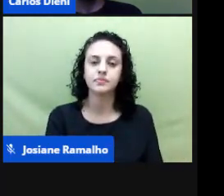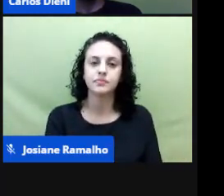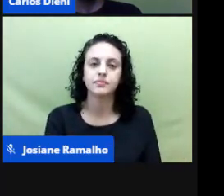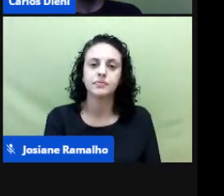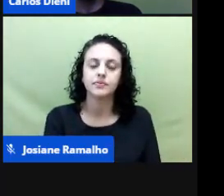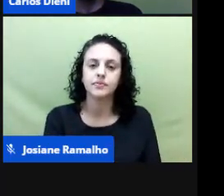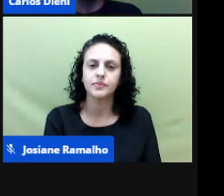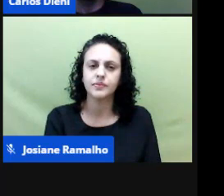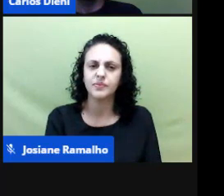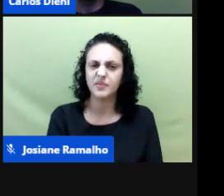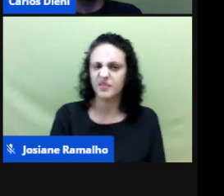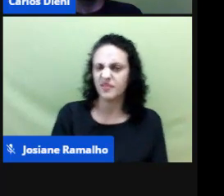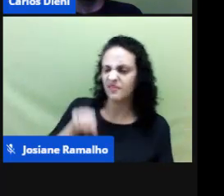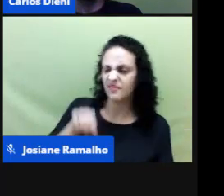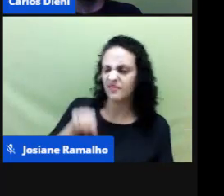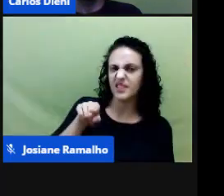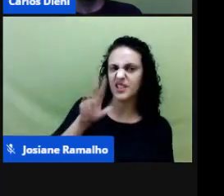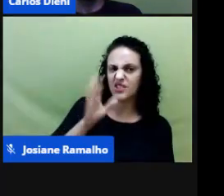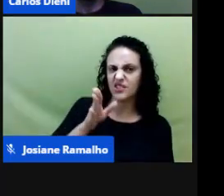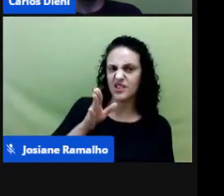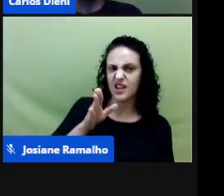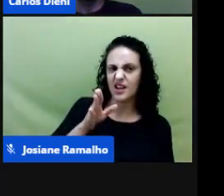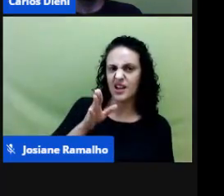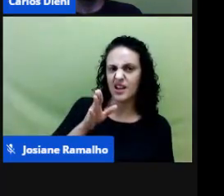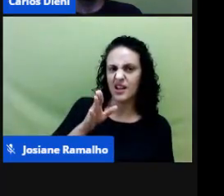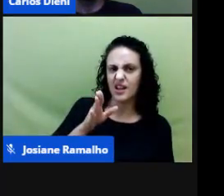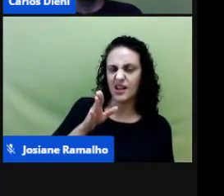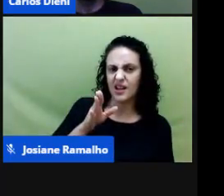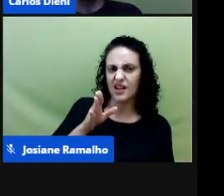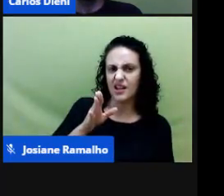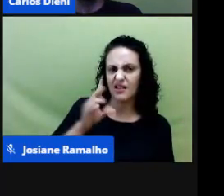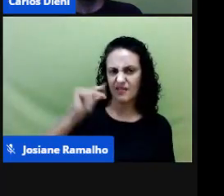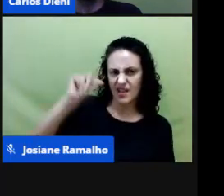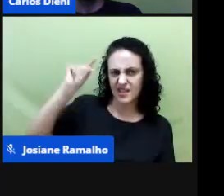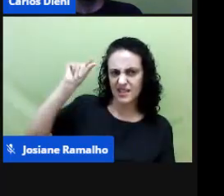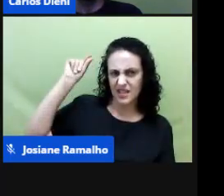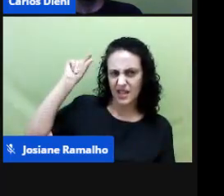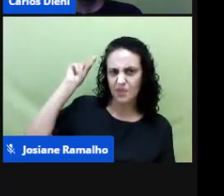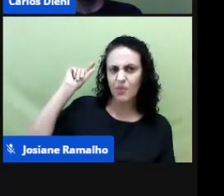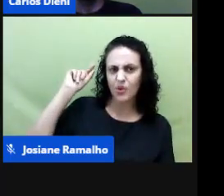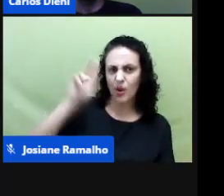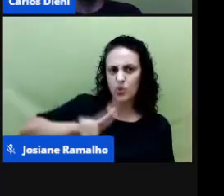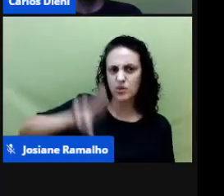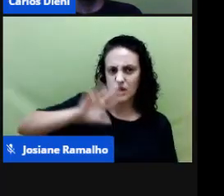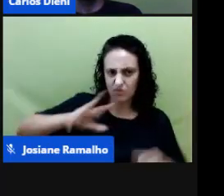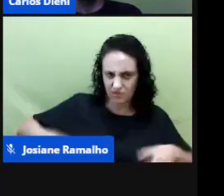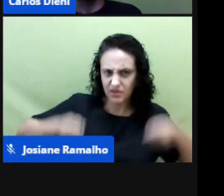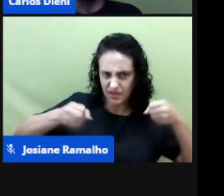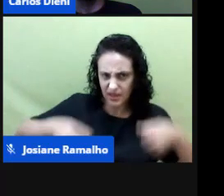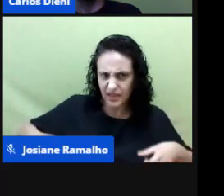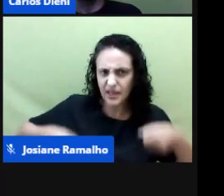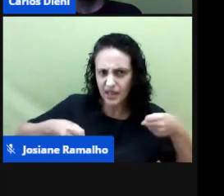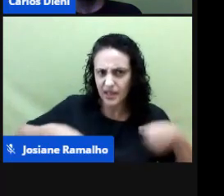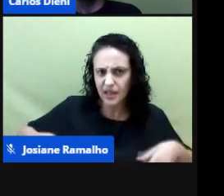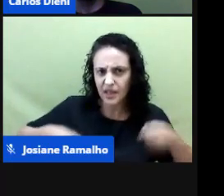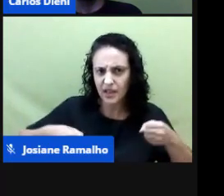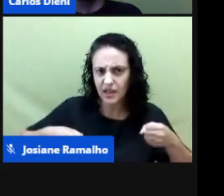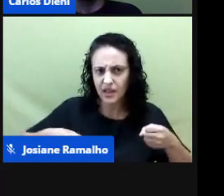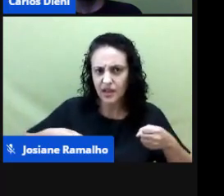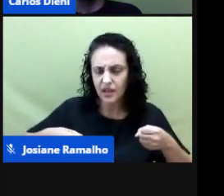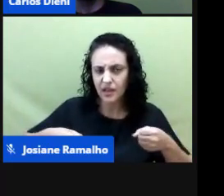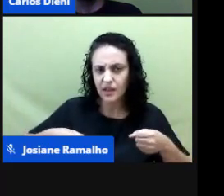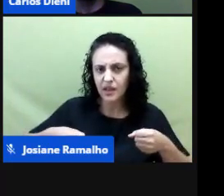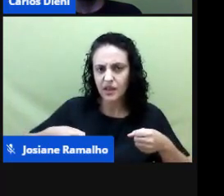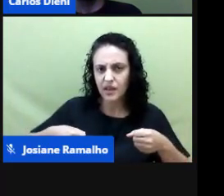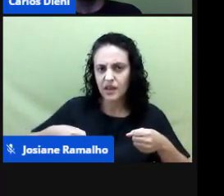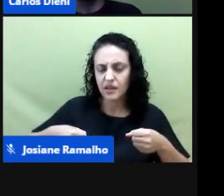Você já está assim há muito tempo? Já, com essa cadeira? Quando você foi preso, você não estava em cadeira de roda. Estava. Você foi preso já em cadeira